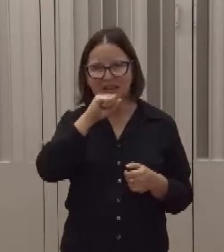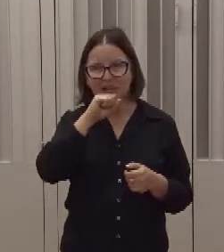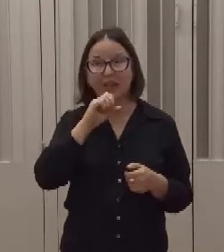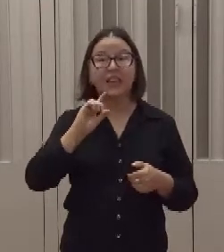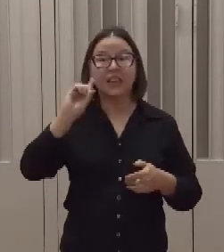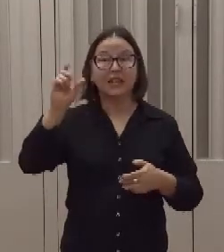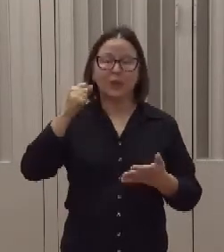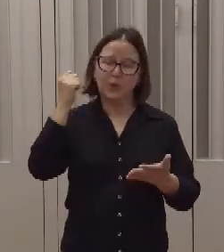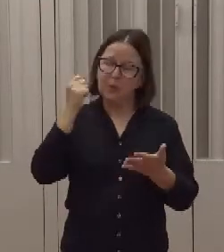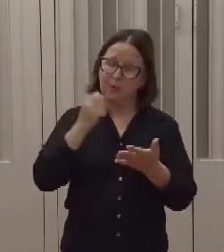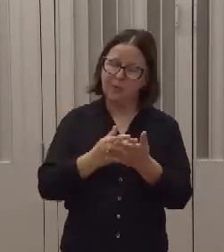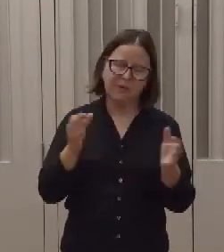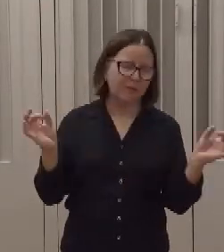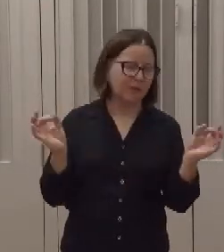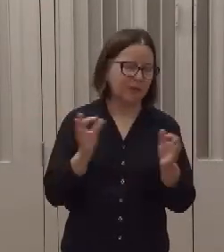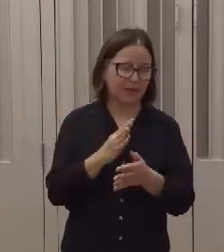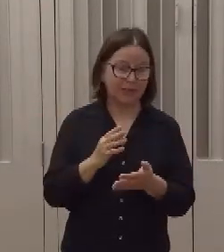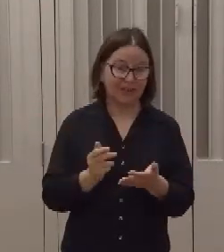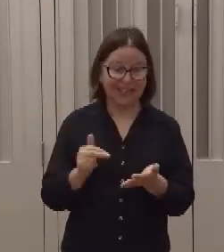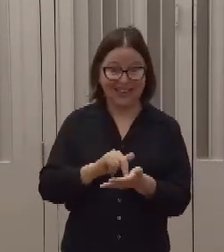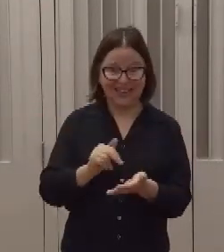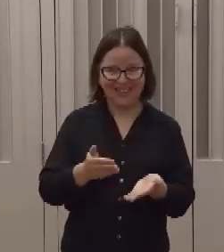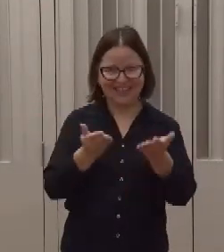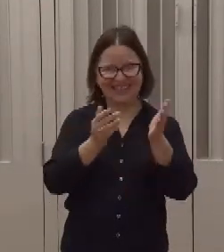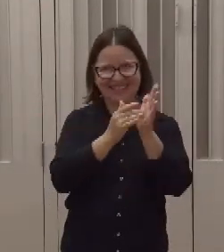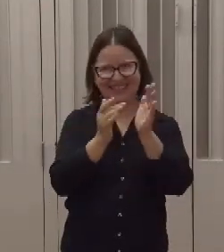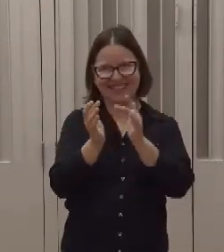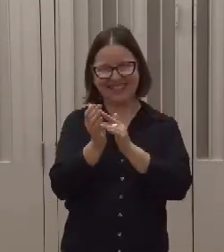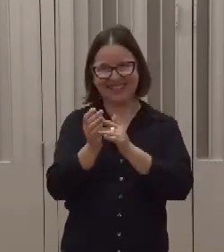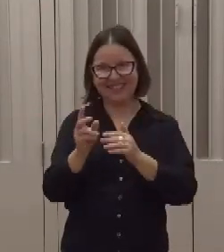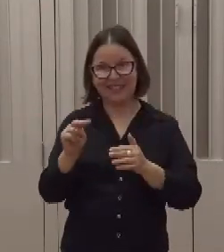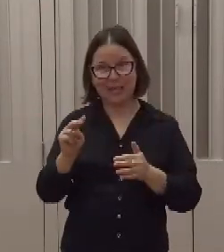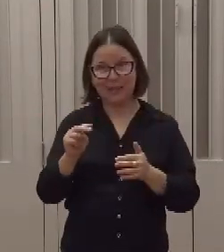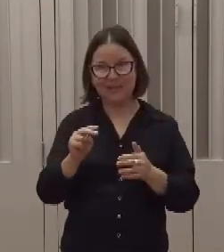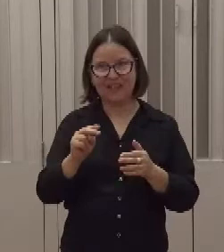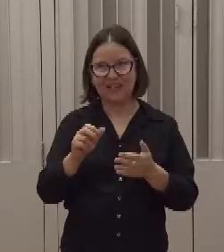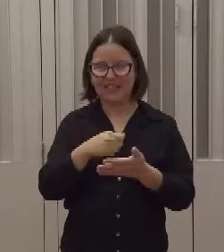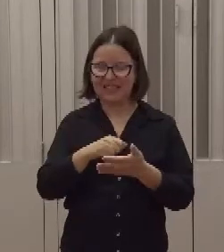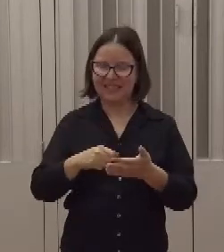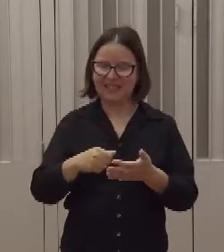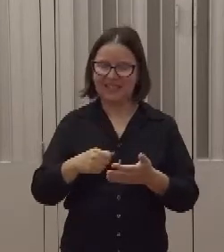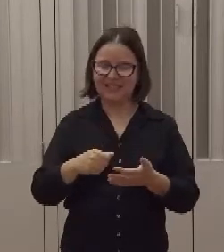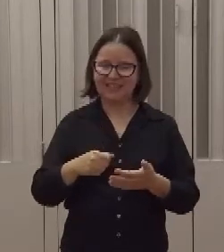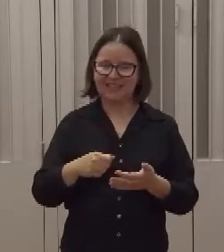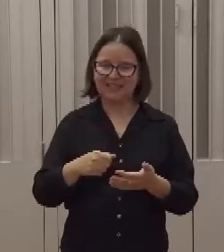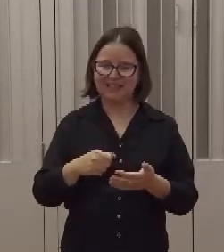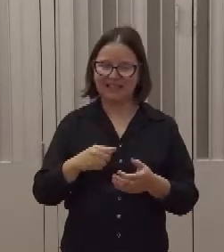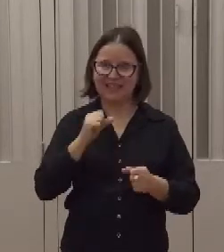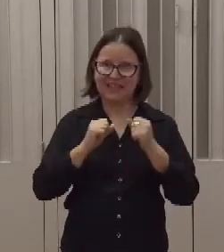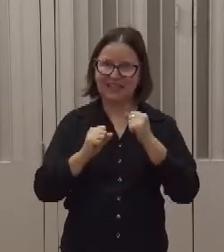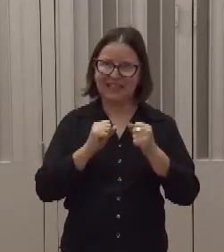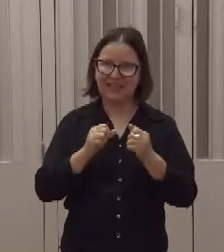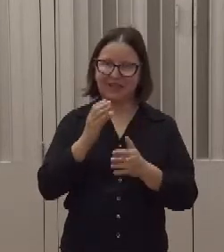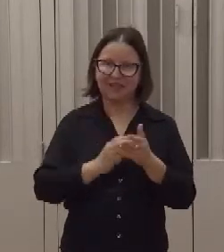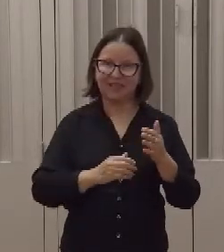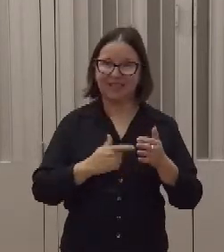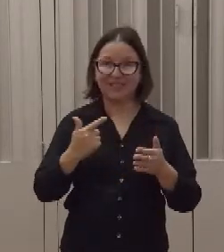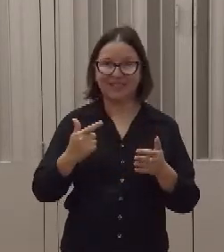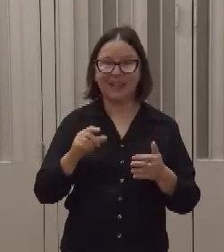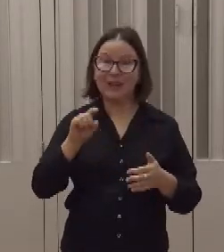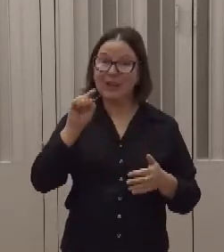filhos, ressuscitando Jesus, como também está escrito no Salmo 2, tu és meu filho, eu hoje te